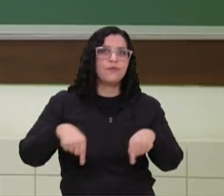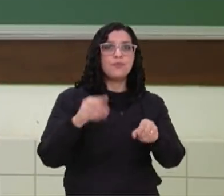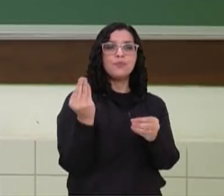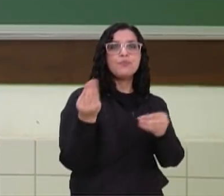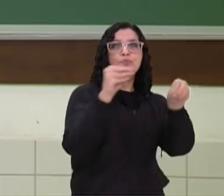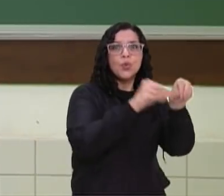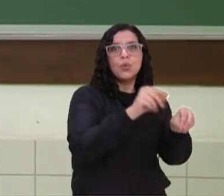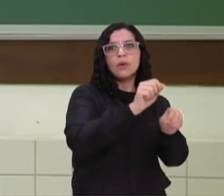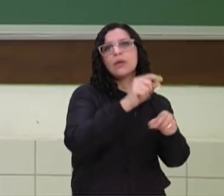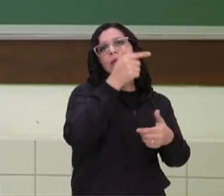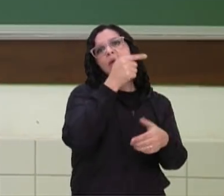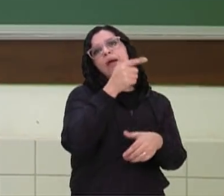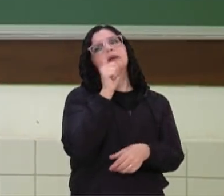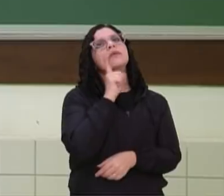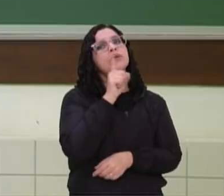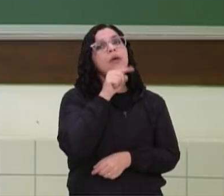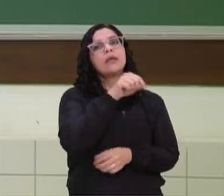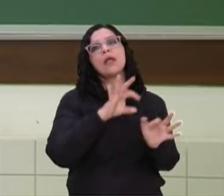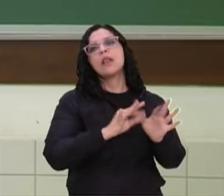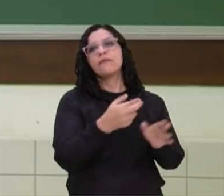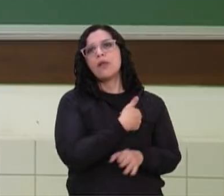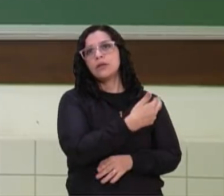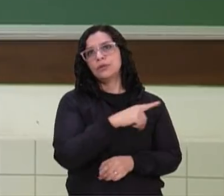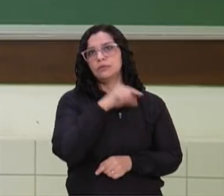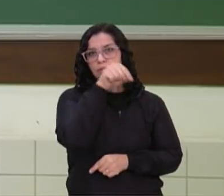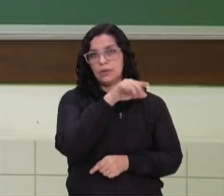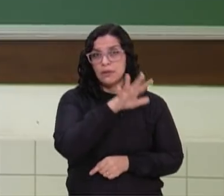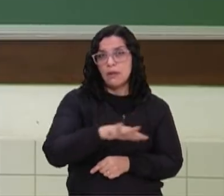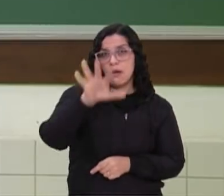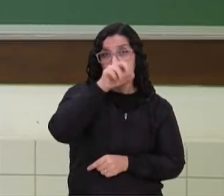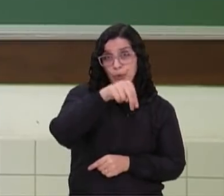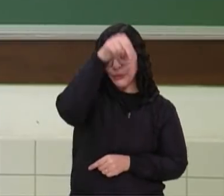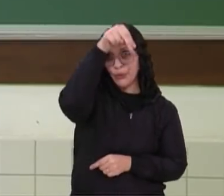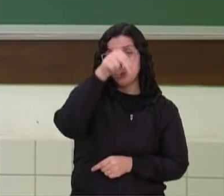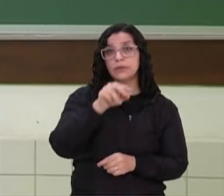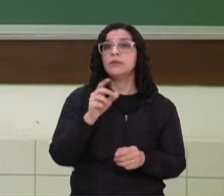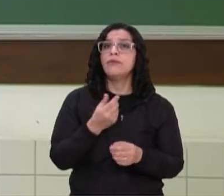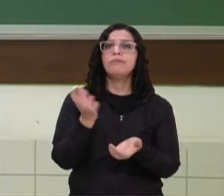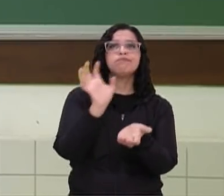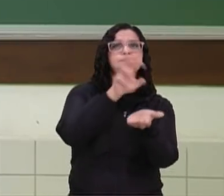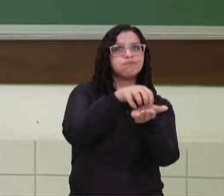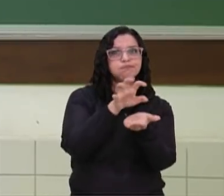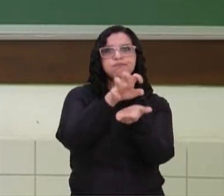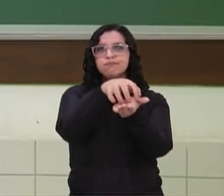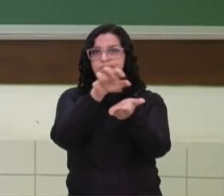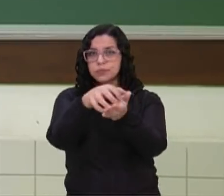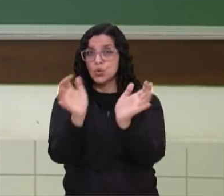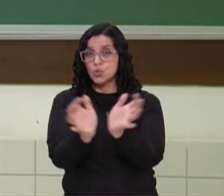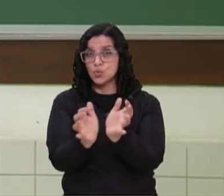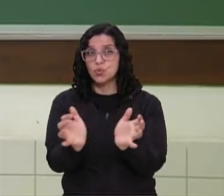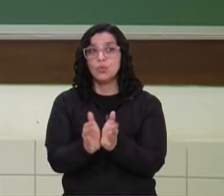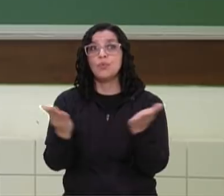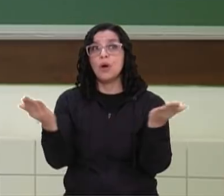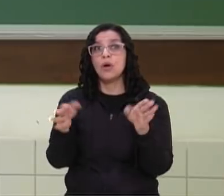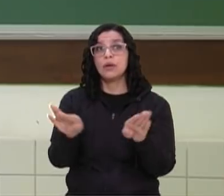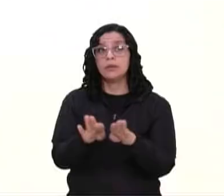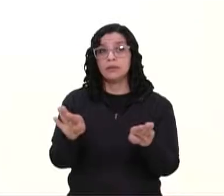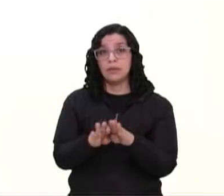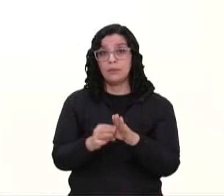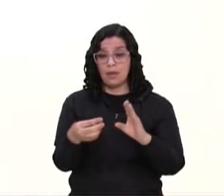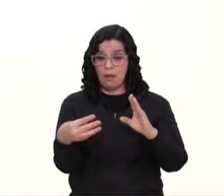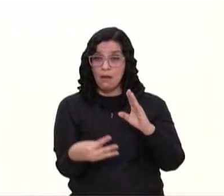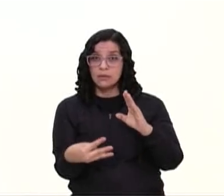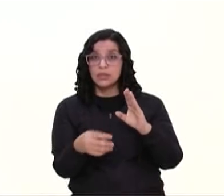ter liberdade religiosa. Ali eles vão se ocupar, certo? E as 3 colônias